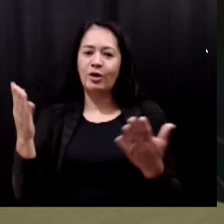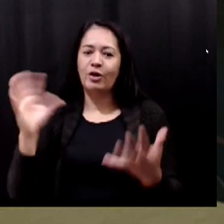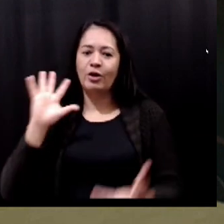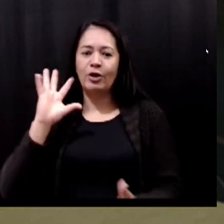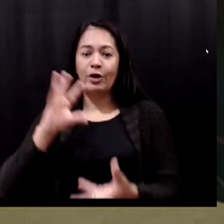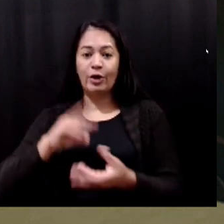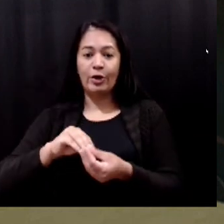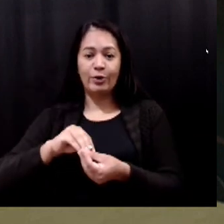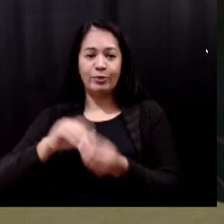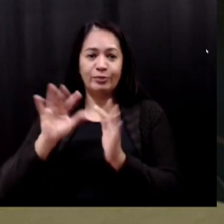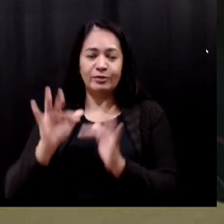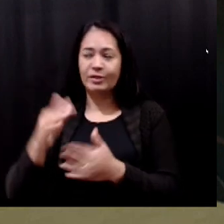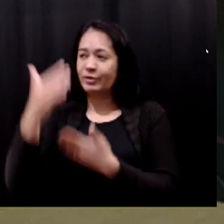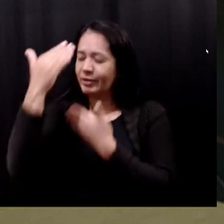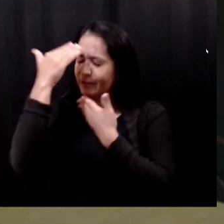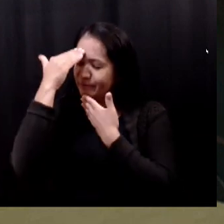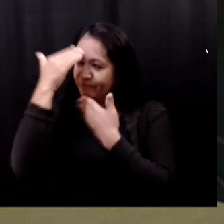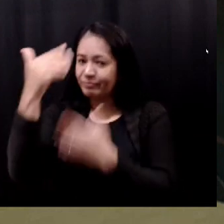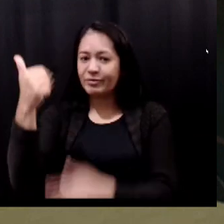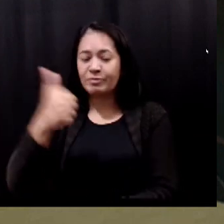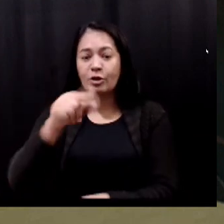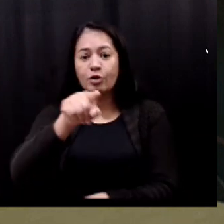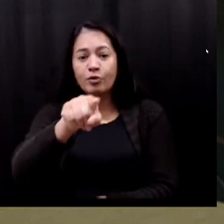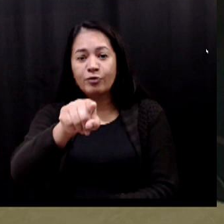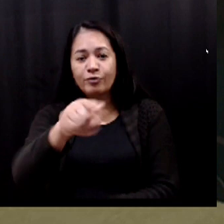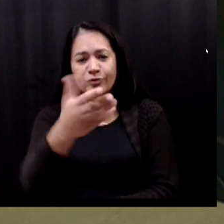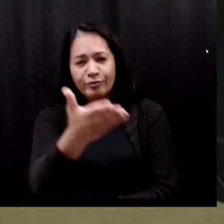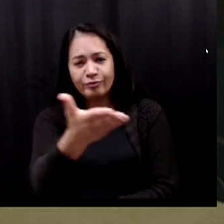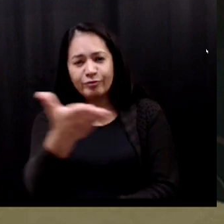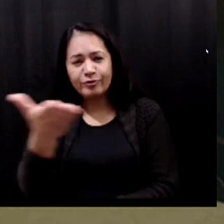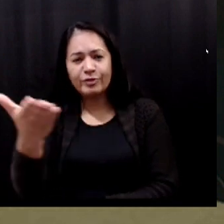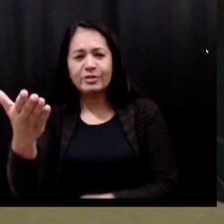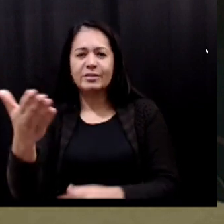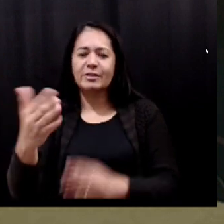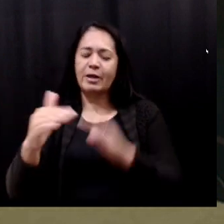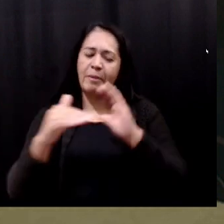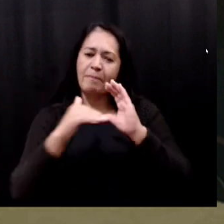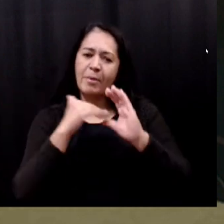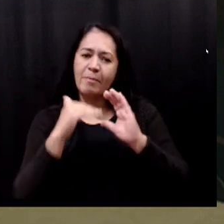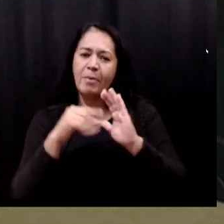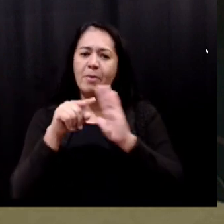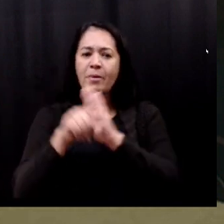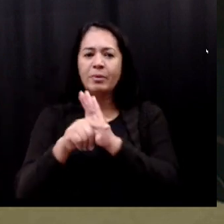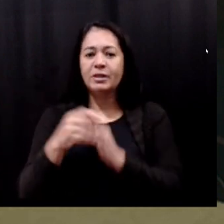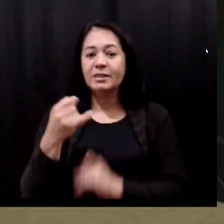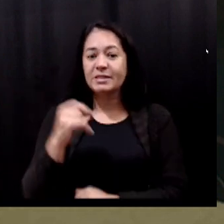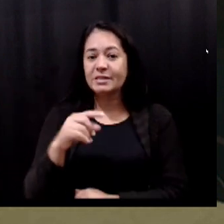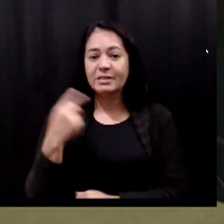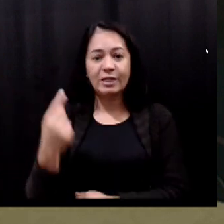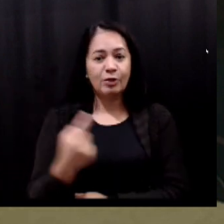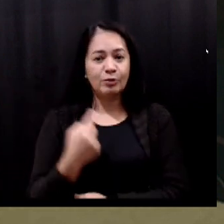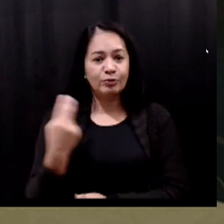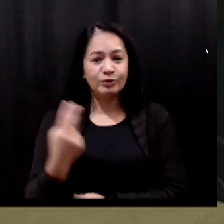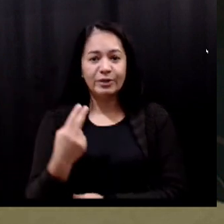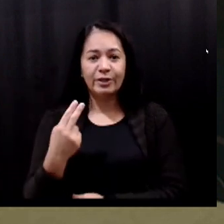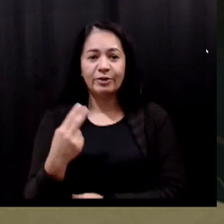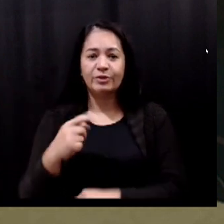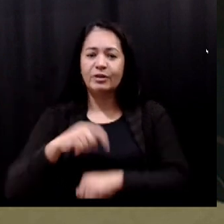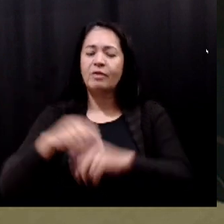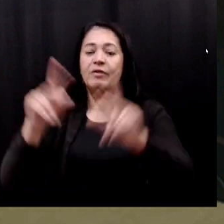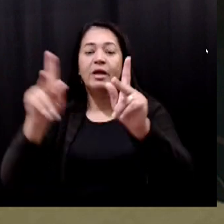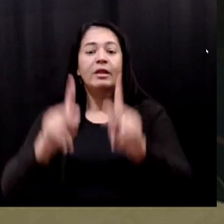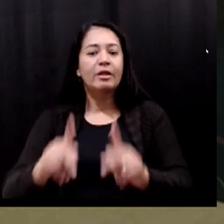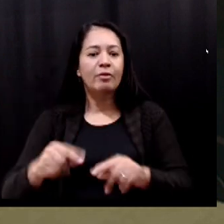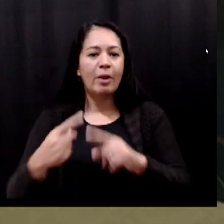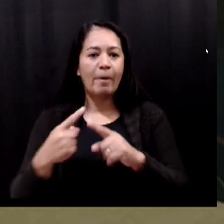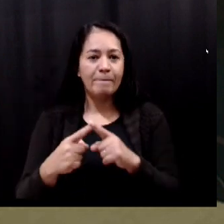quero agradecer primeiro você que está aí do outro lado, que mandou a sua pergunta. Se não deu tempo da gente responder, fica tranquilo, porque no